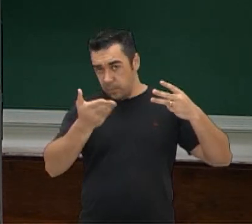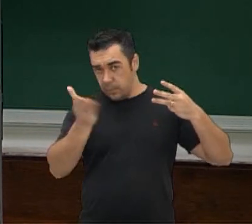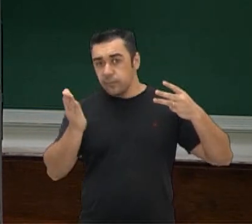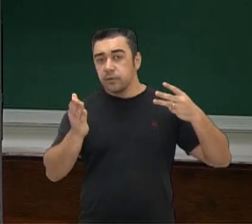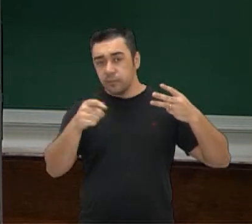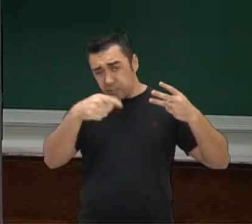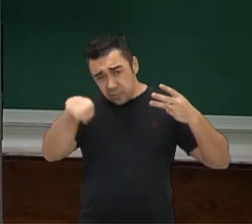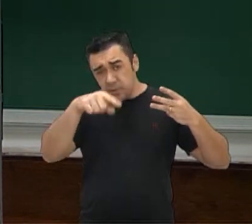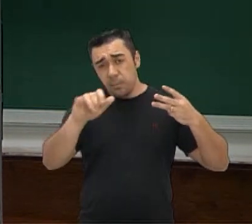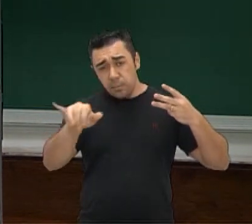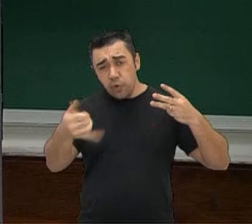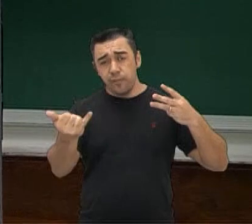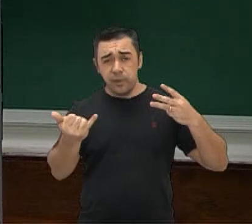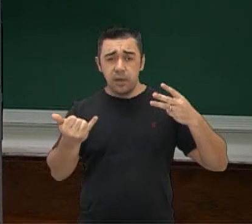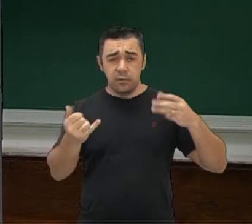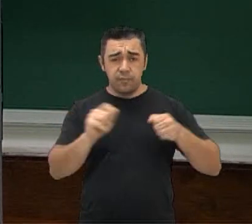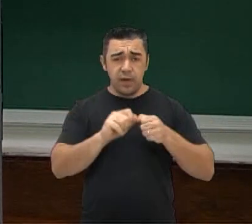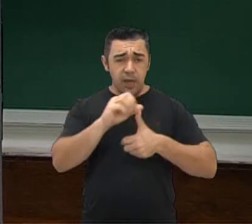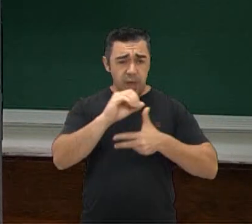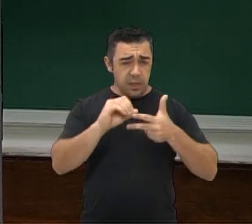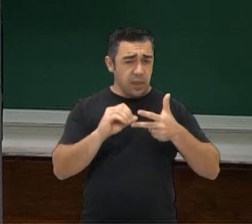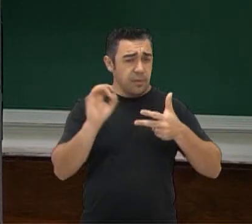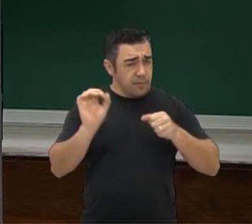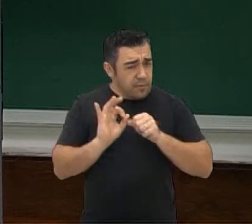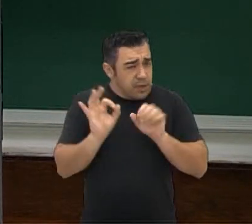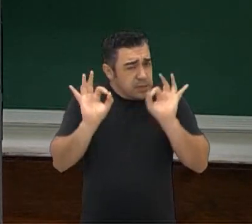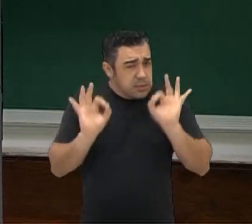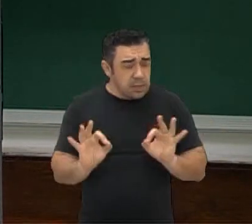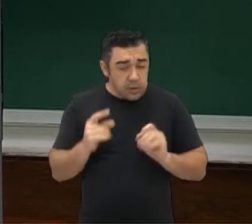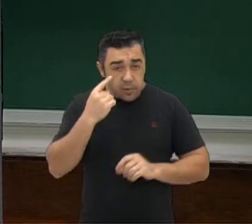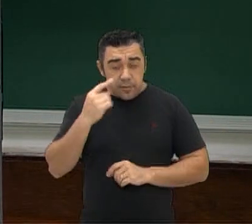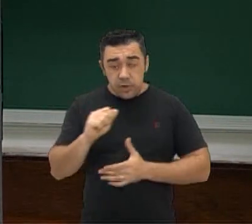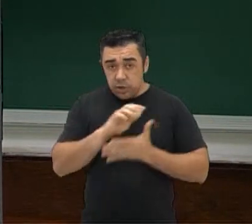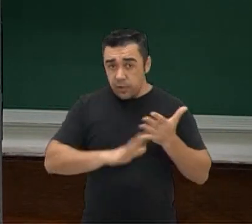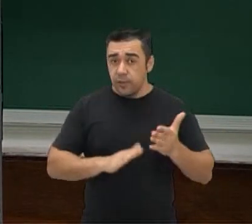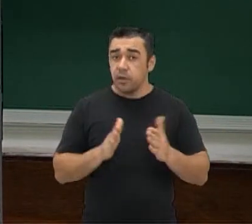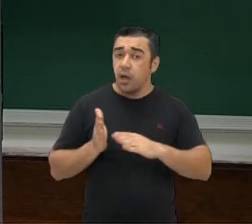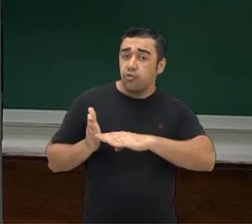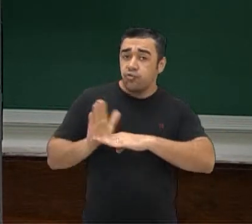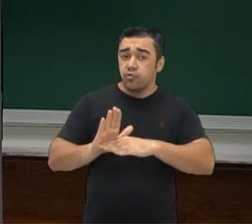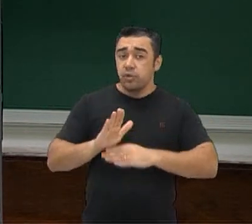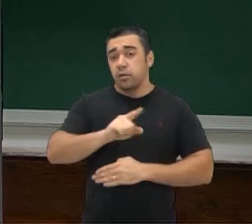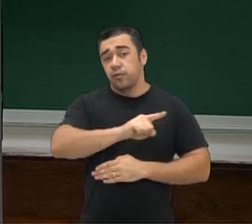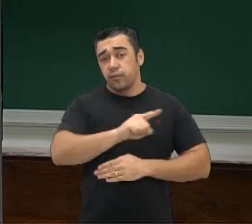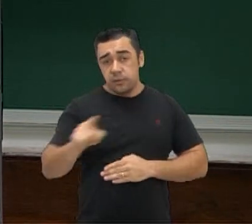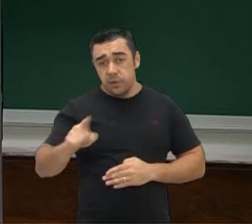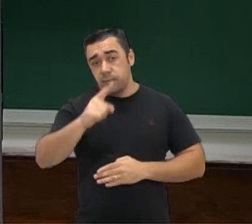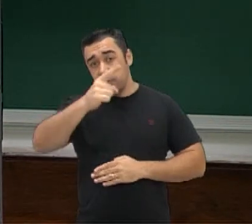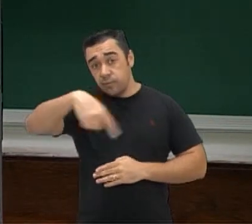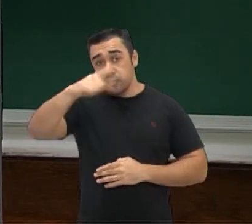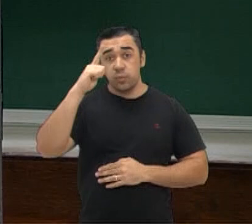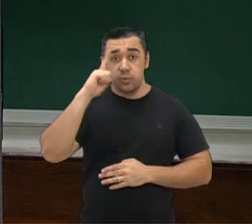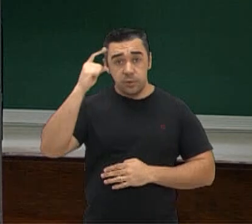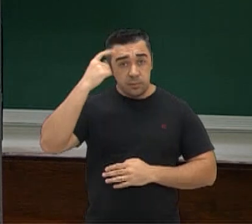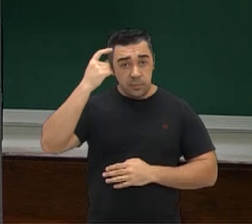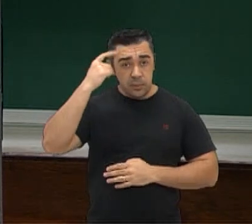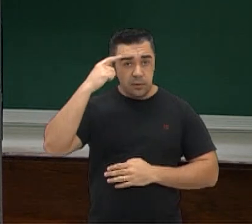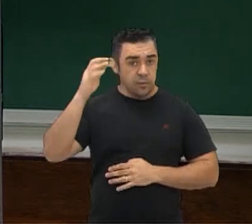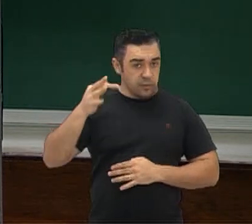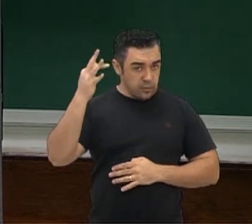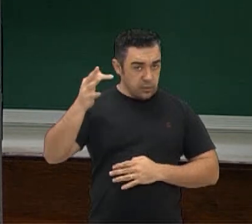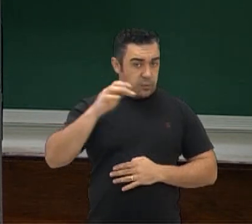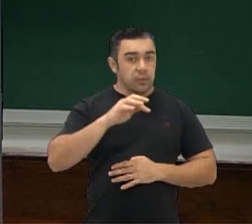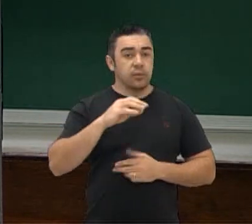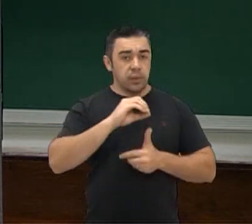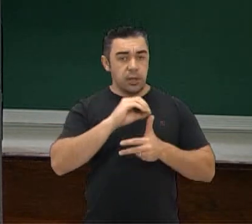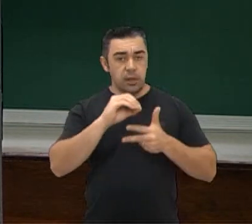Então, façam, gente. Caprichem, prestem atenção nos exercícios, porque a gente está dando uma mão para vocês, está dando uma ajuda para vocês já irem pensando no Enem, tá?